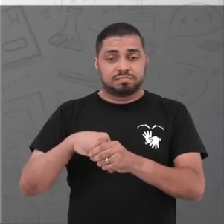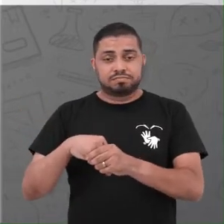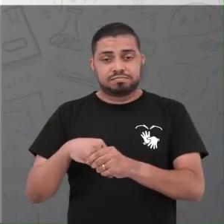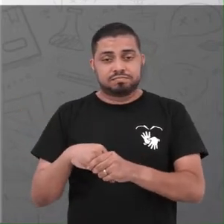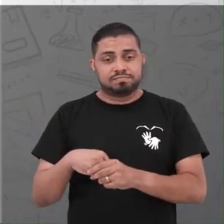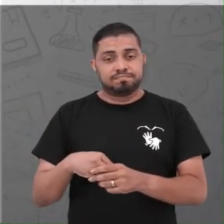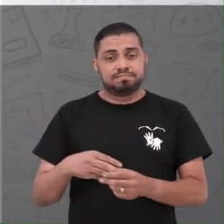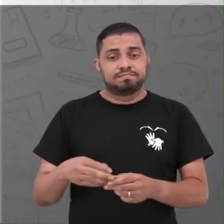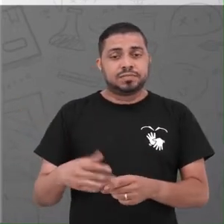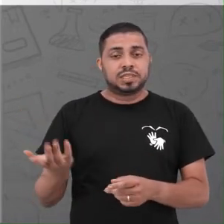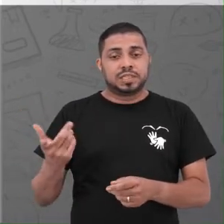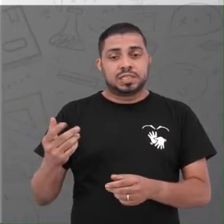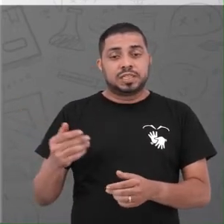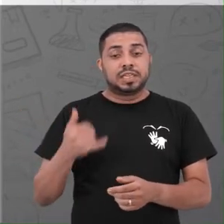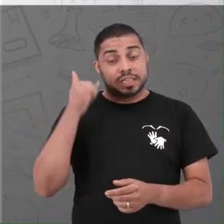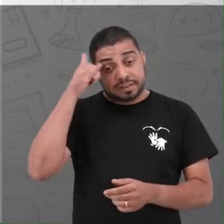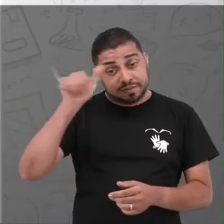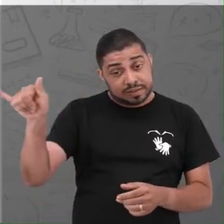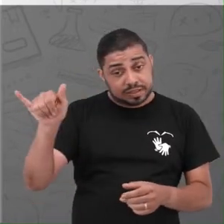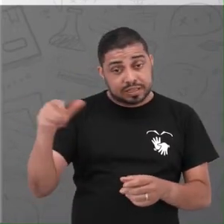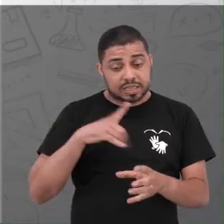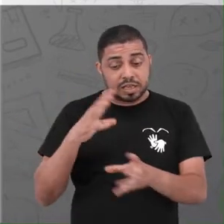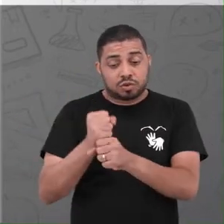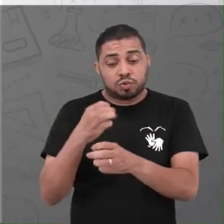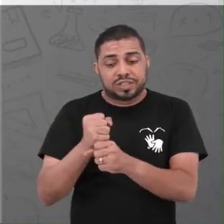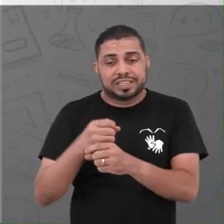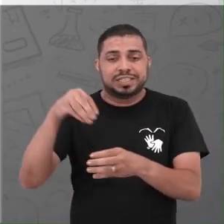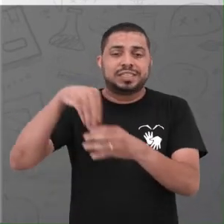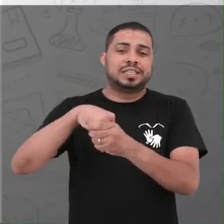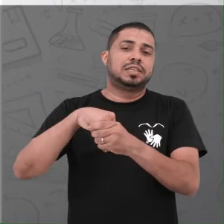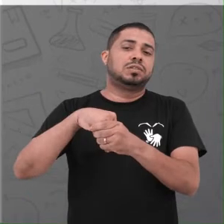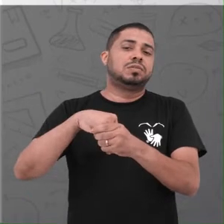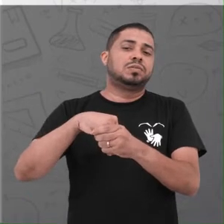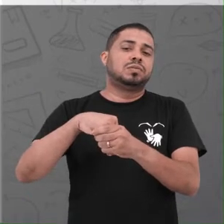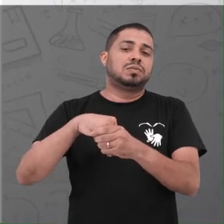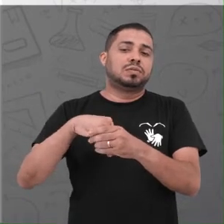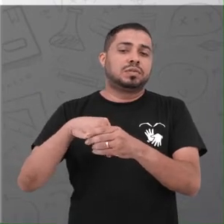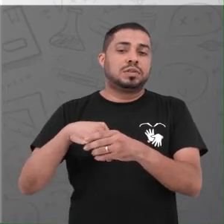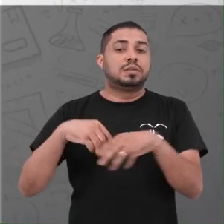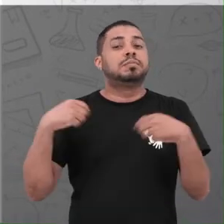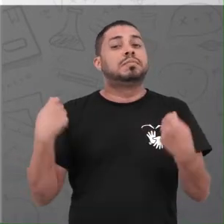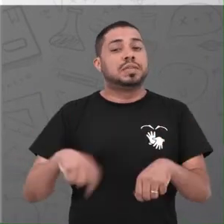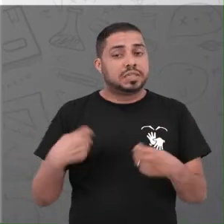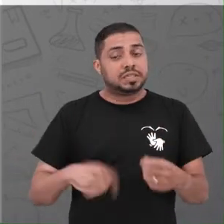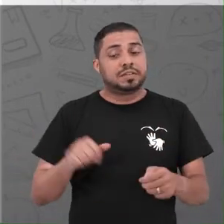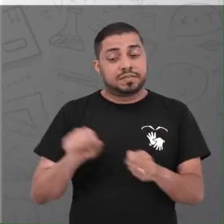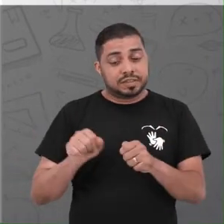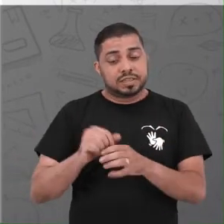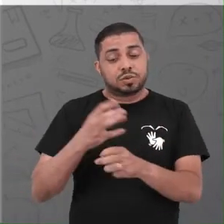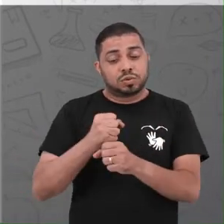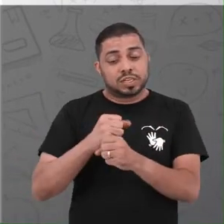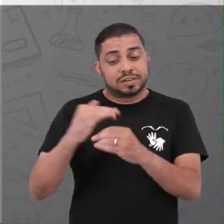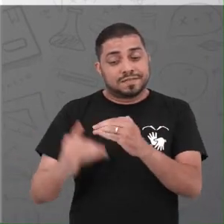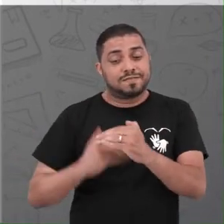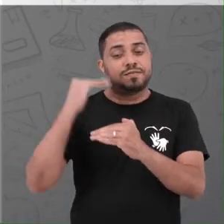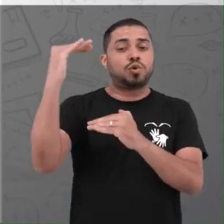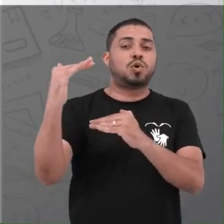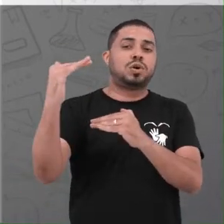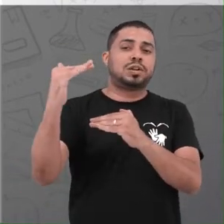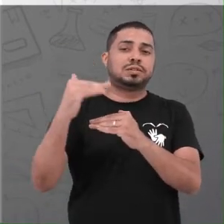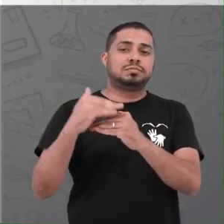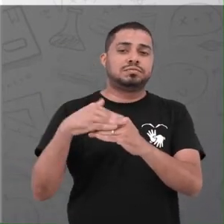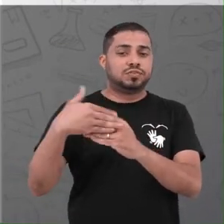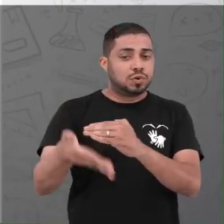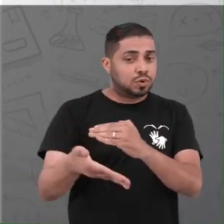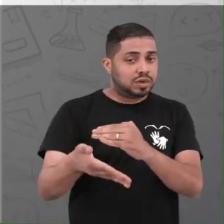que seja feita a cotagem dentro dos elementos. Geralmente a gente faz aí essa cotagem fora, né? Mas